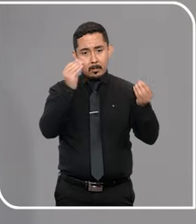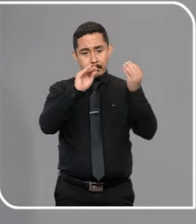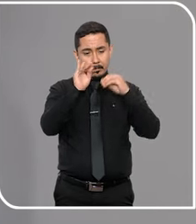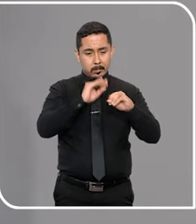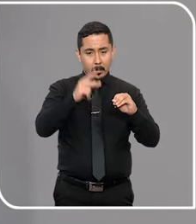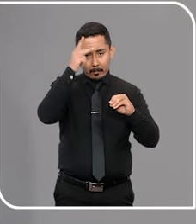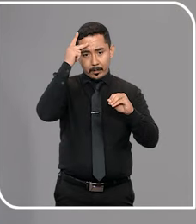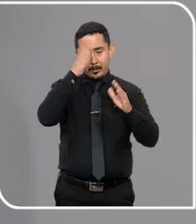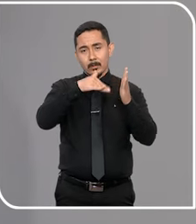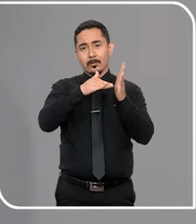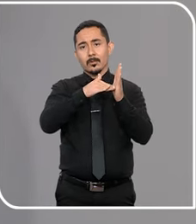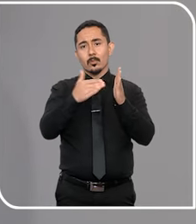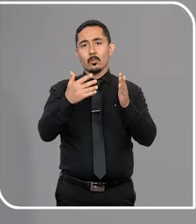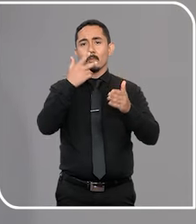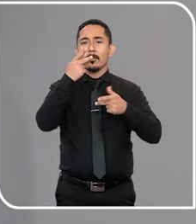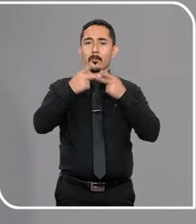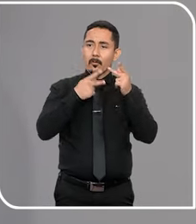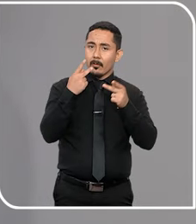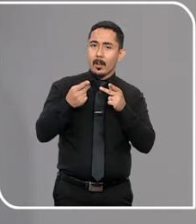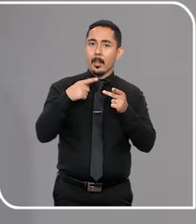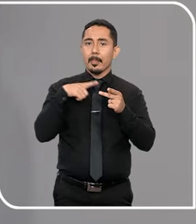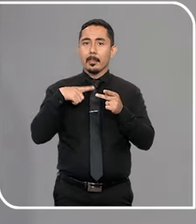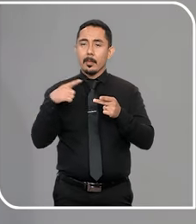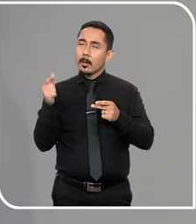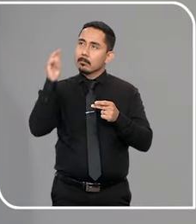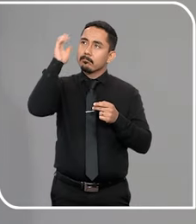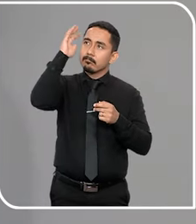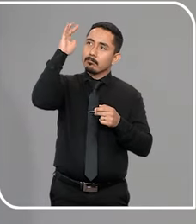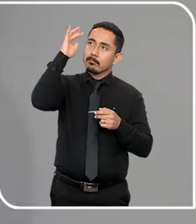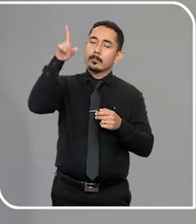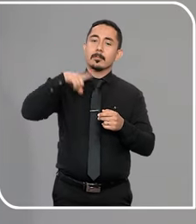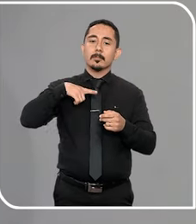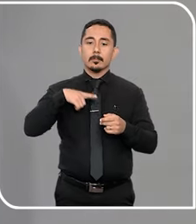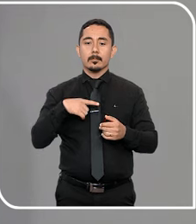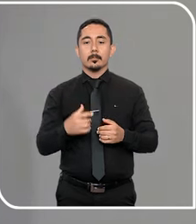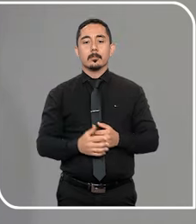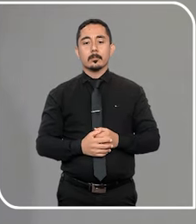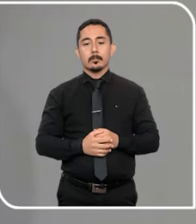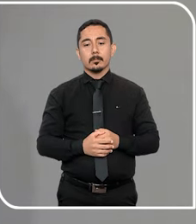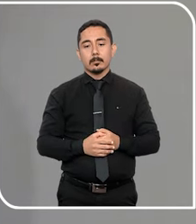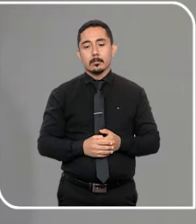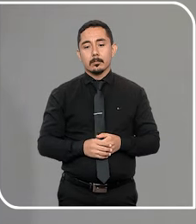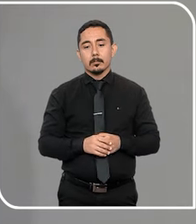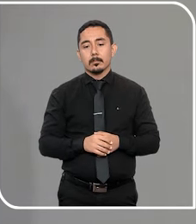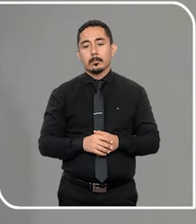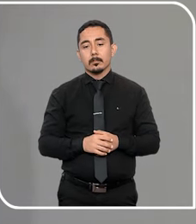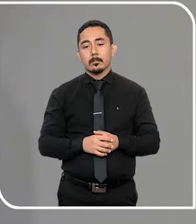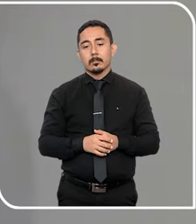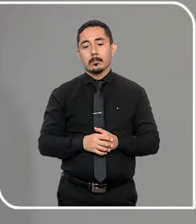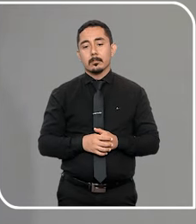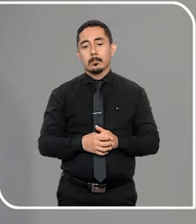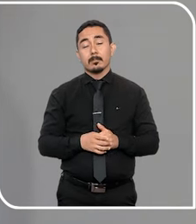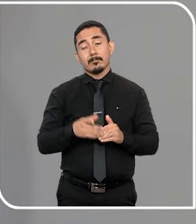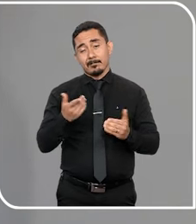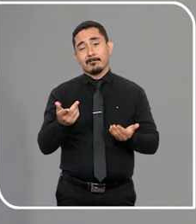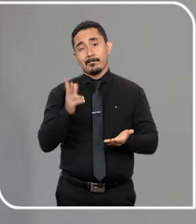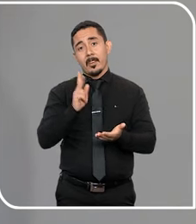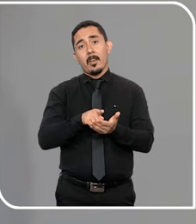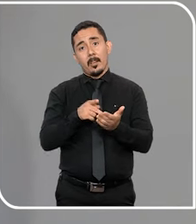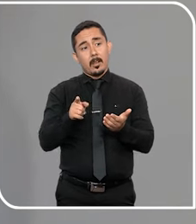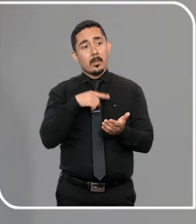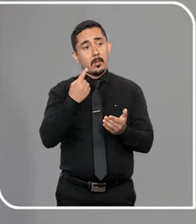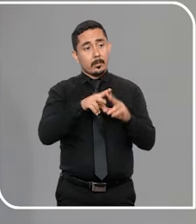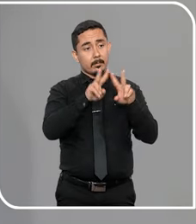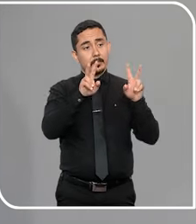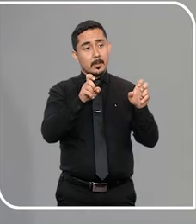né gente da palestra as pessoas falando que tá trazendo muita reflexão né Que que é isso né